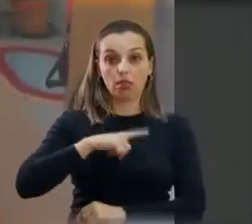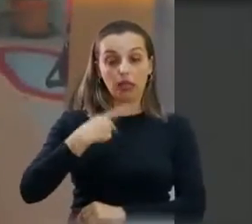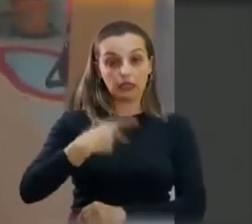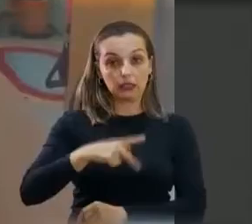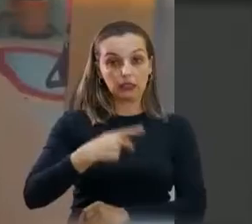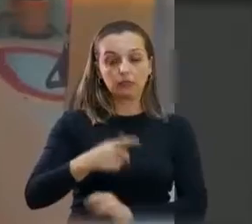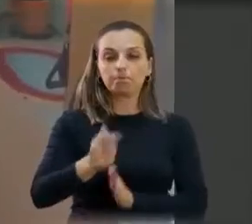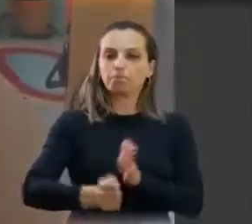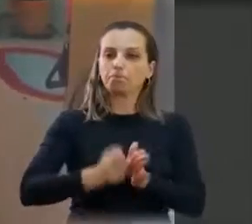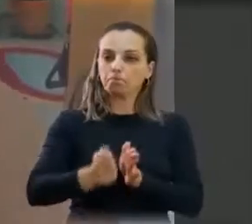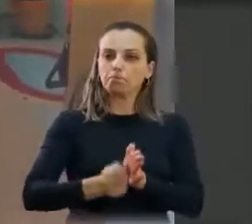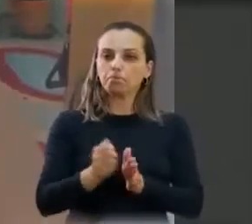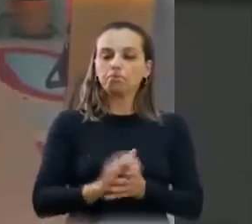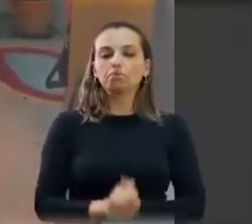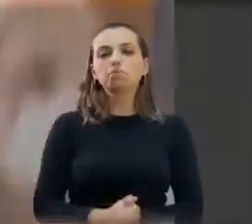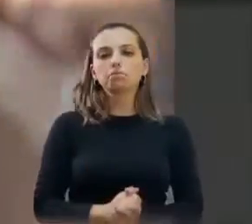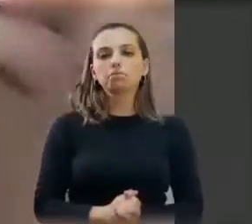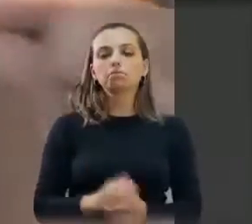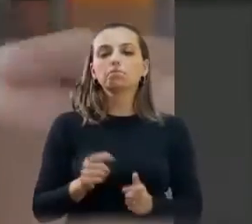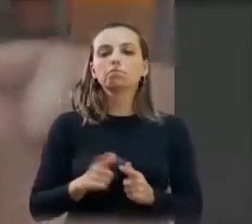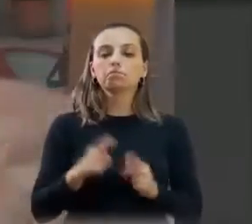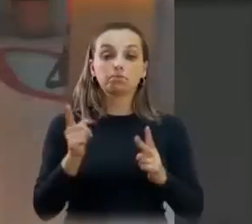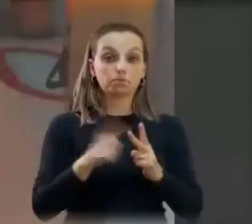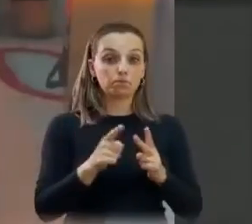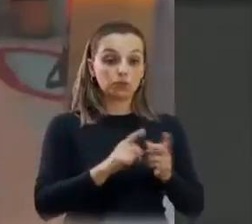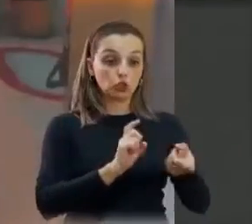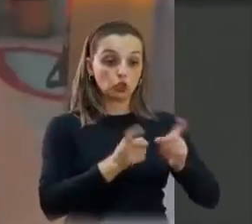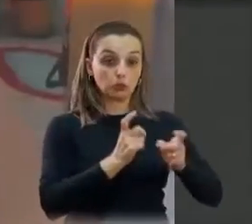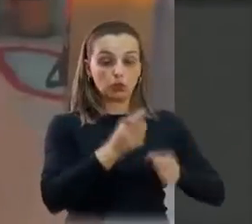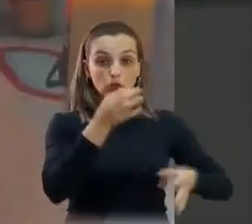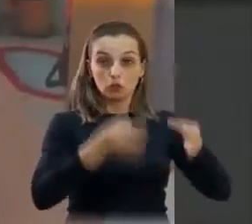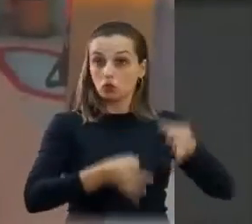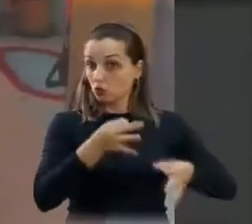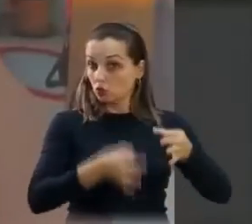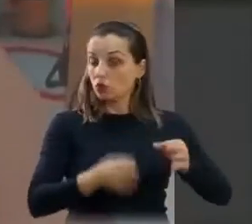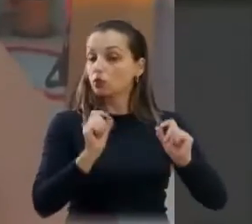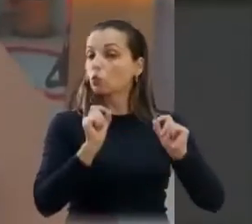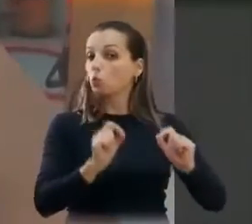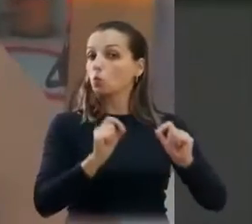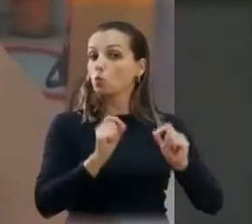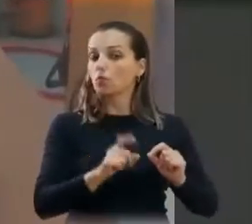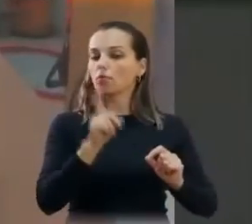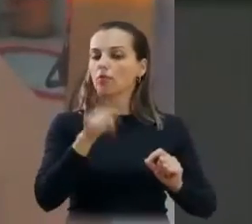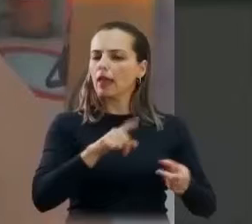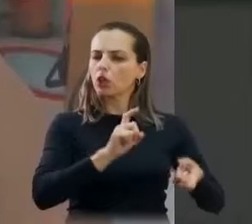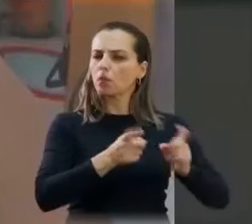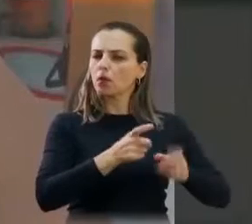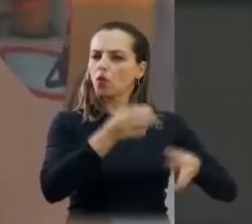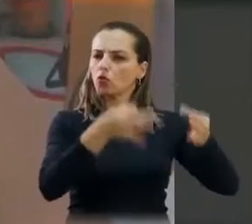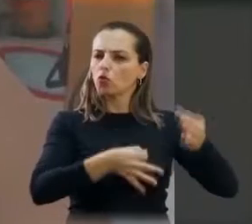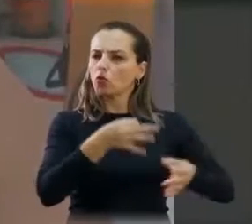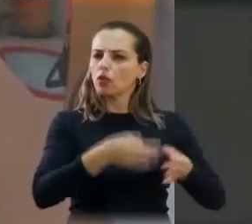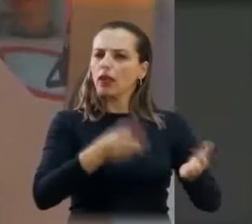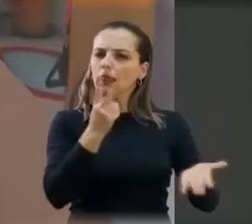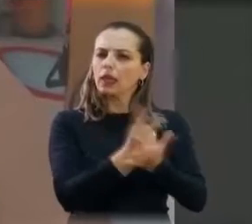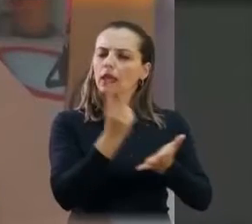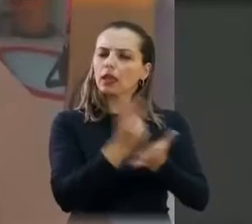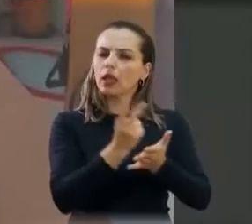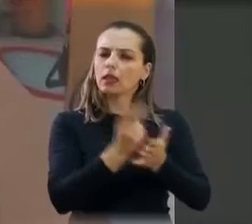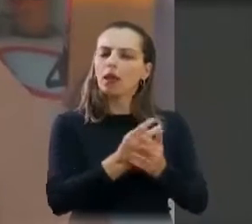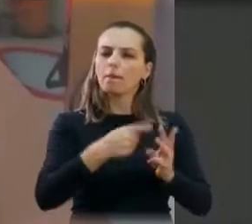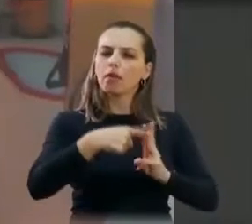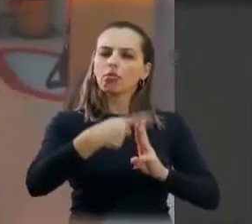disponíveis na cidade. Sobre a Comissão de Justiça, uma parte que a população conseguiu acompanhar, a Comissão de Justiça é sempre composta por